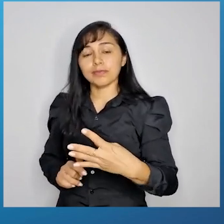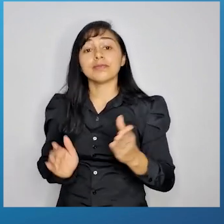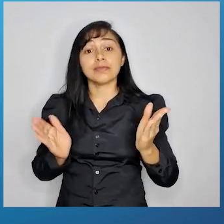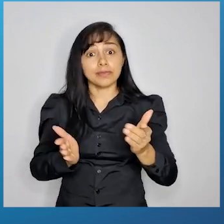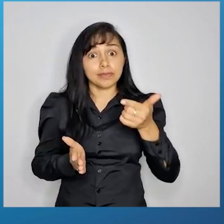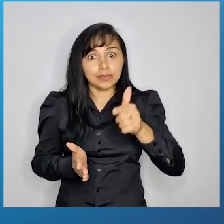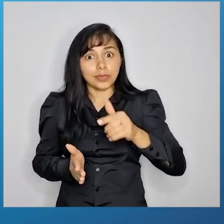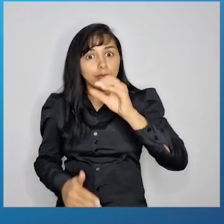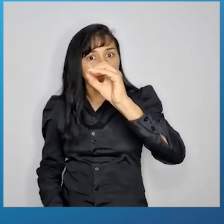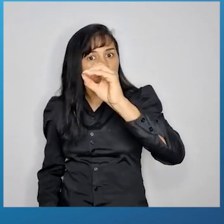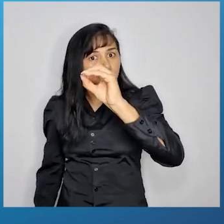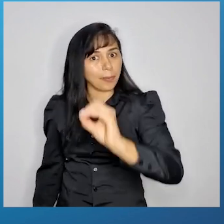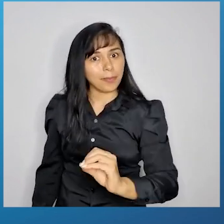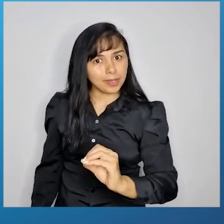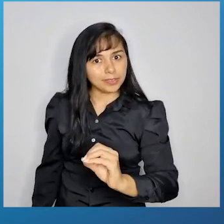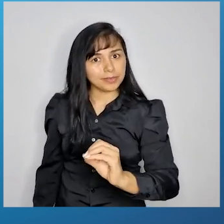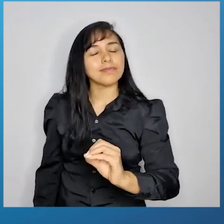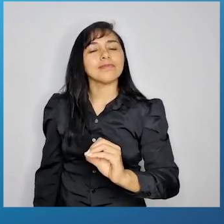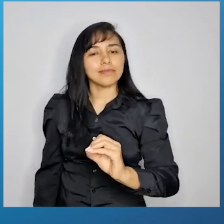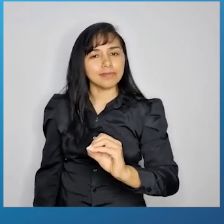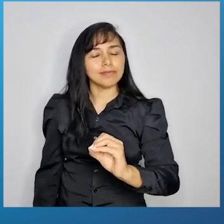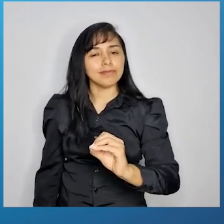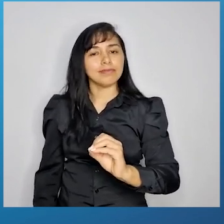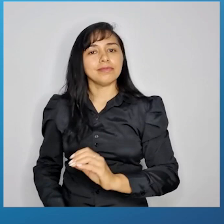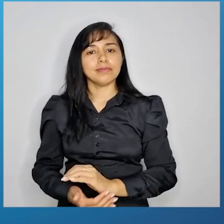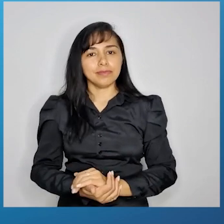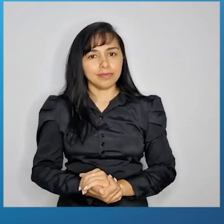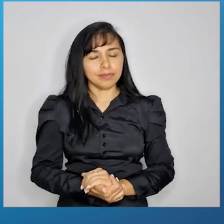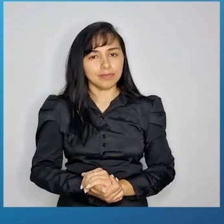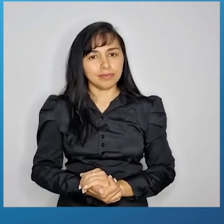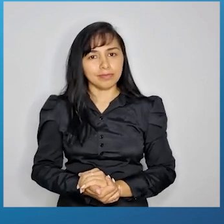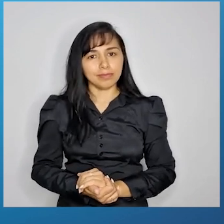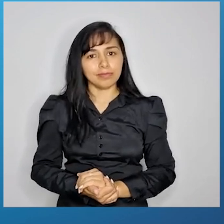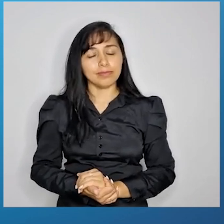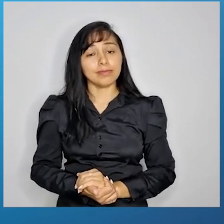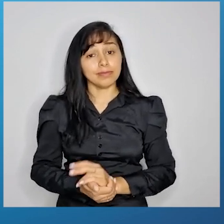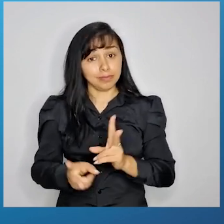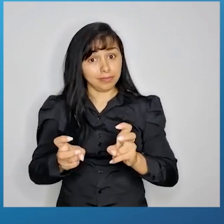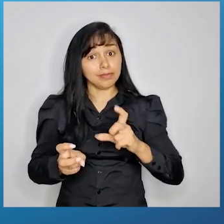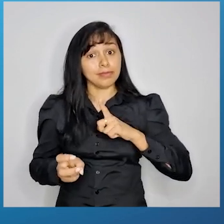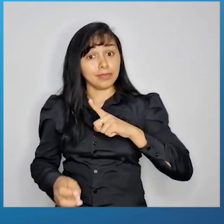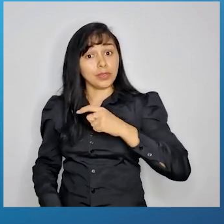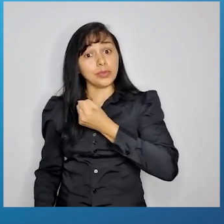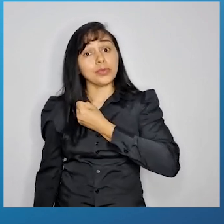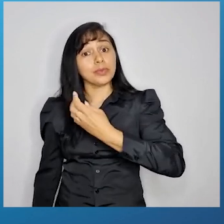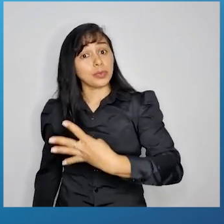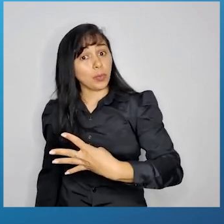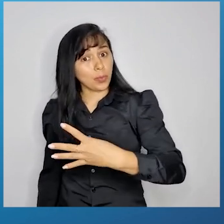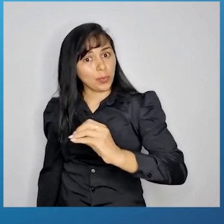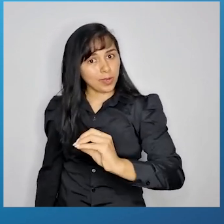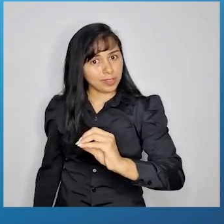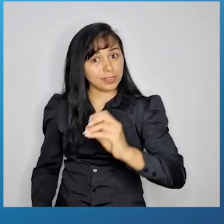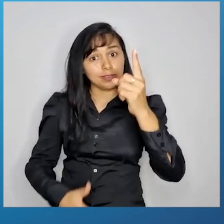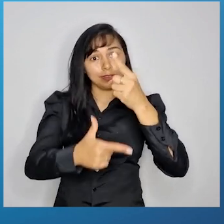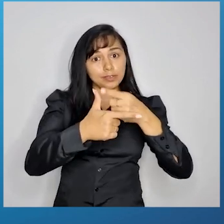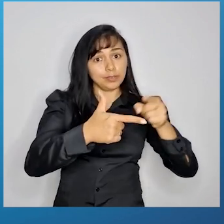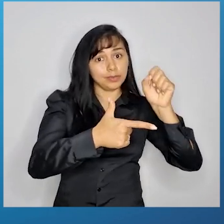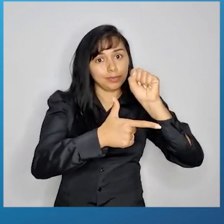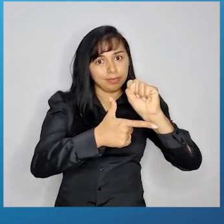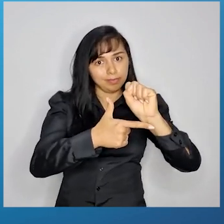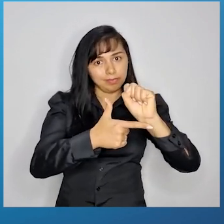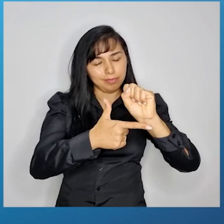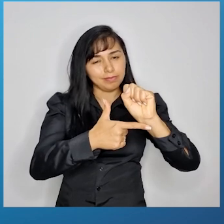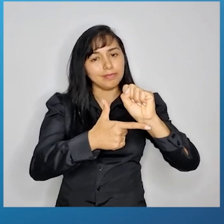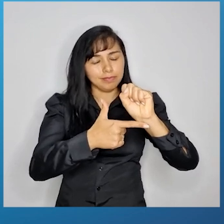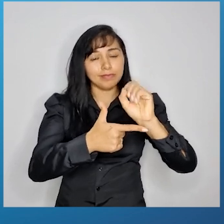4. Baixo o próximo número, que também é 0. E aqui eu tenho agora 40 dividido para